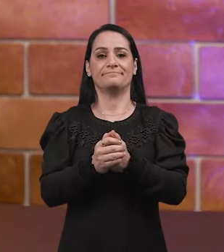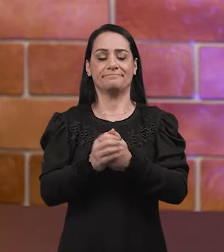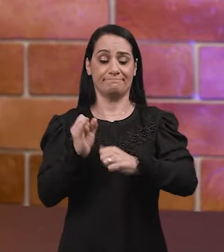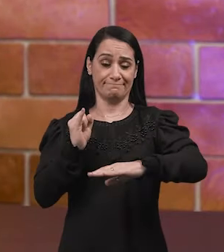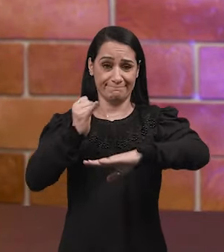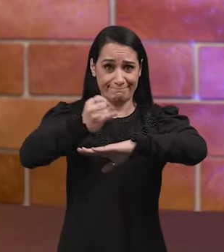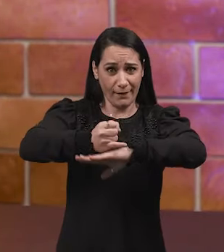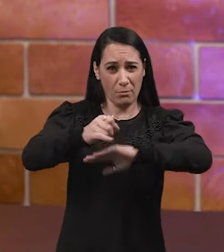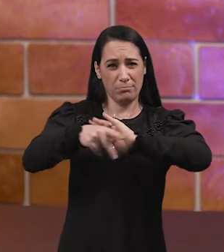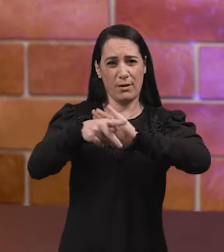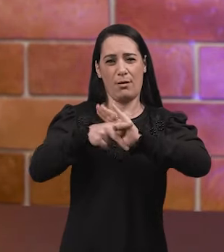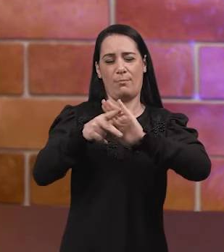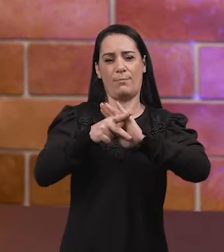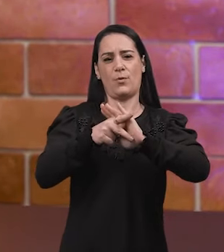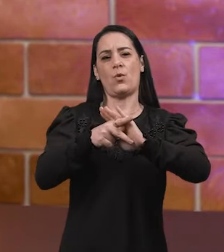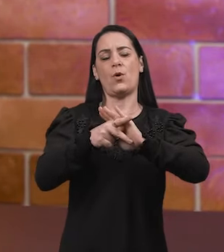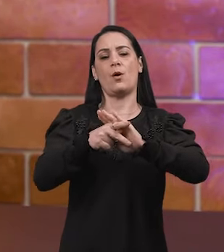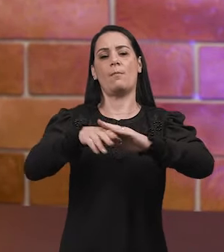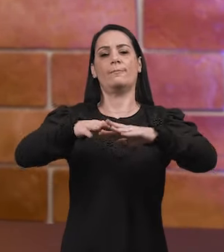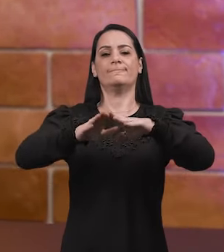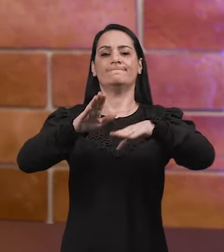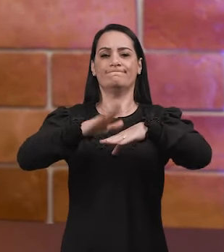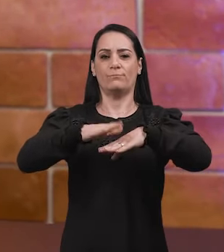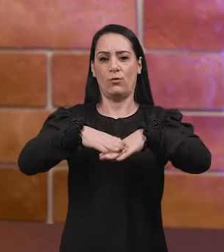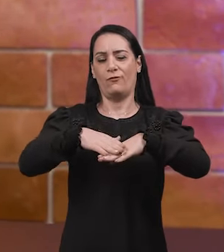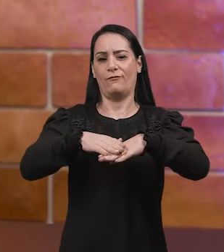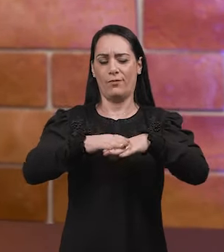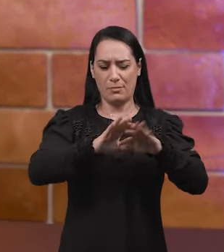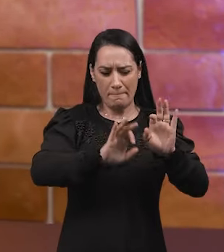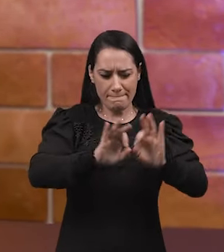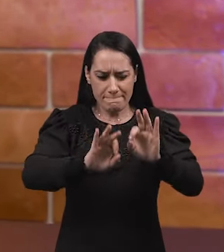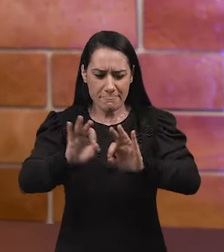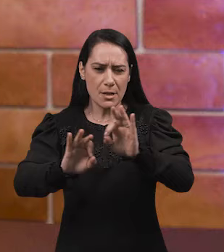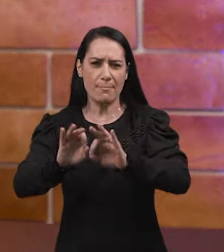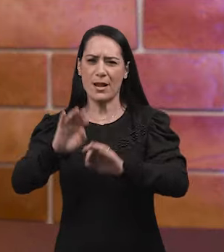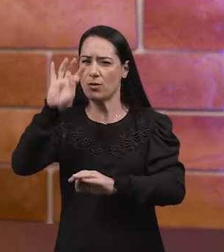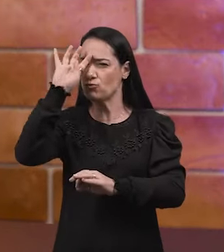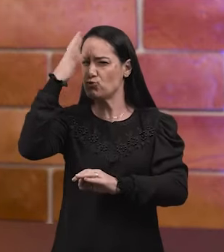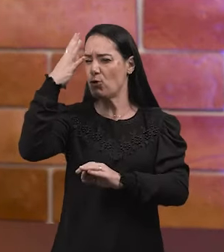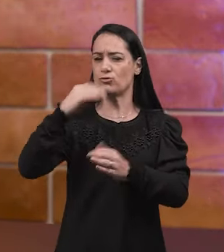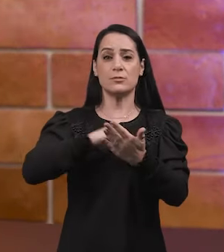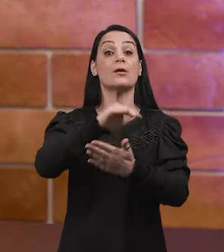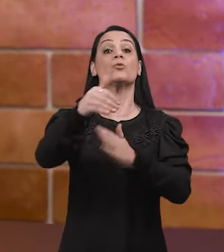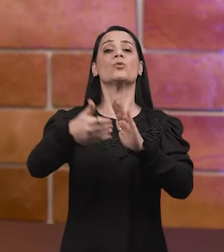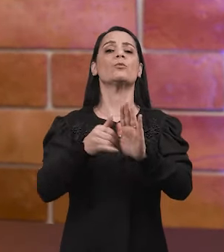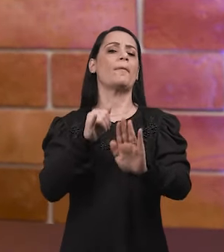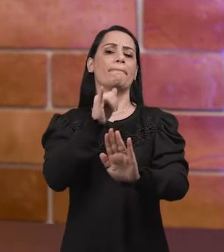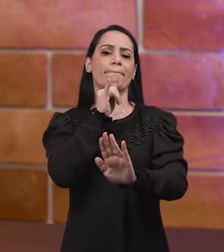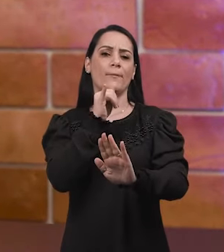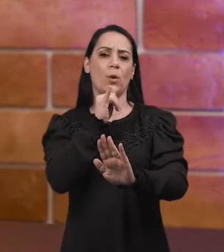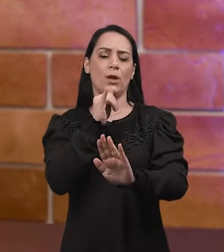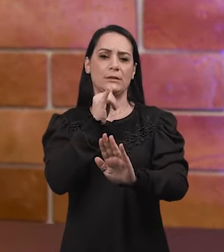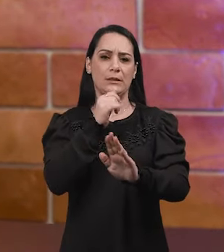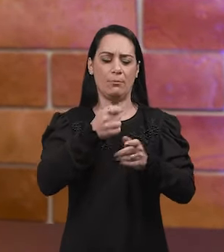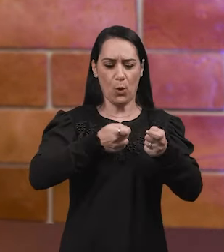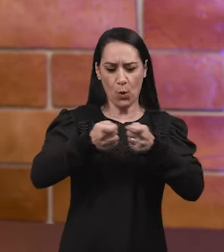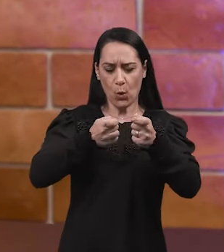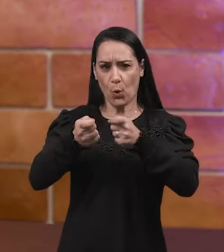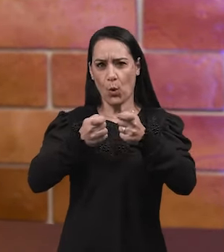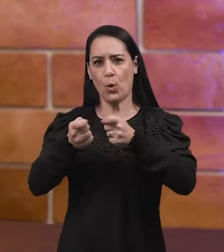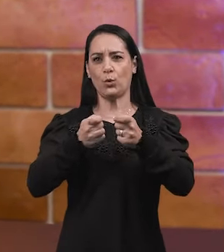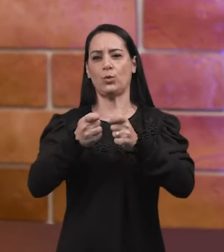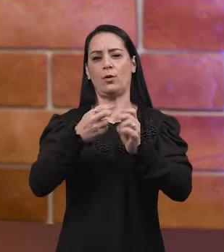que as aplicações sejam instaladas no equipamento, que já vem preparado para todas essas soluções de mercado, como por exemplo,